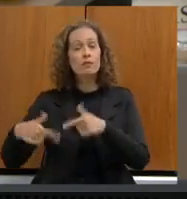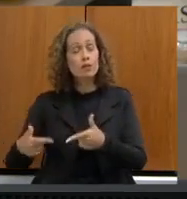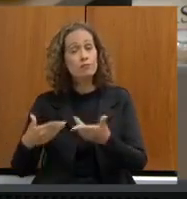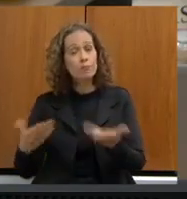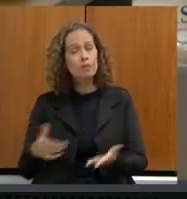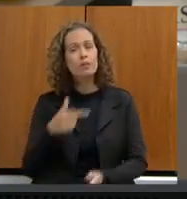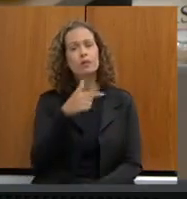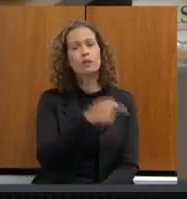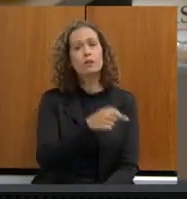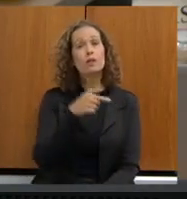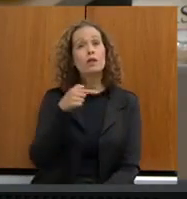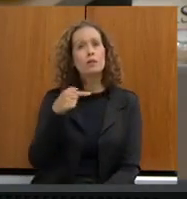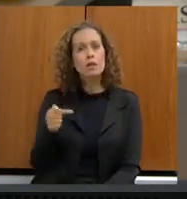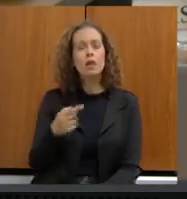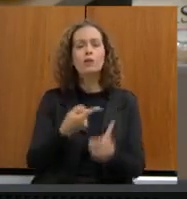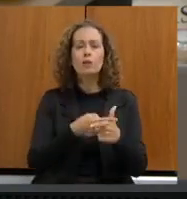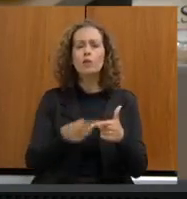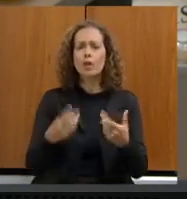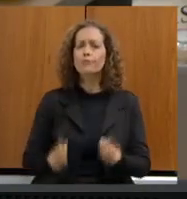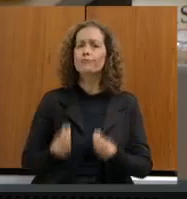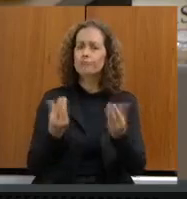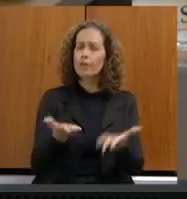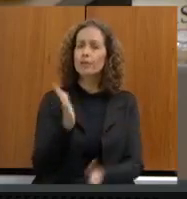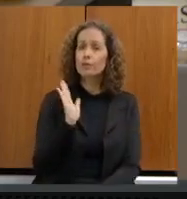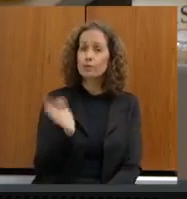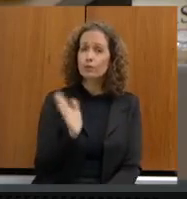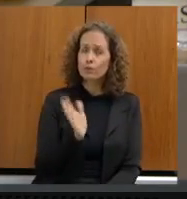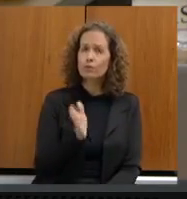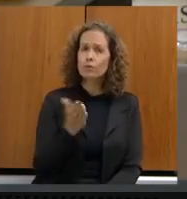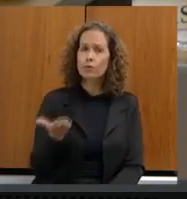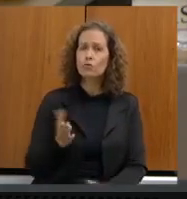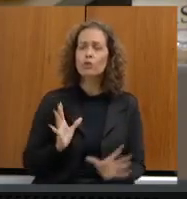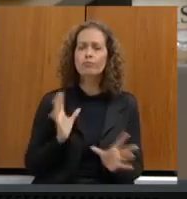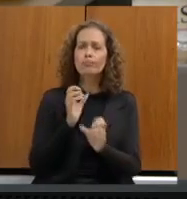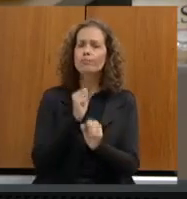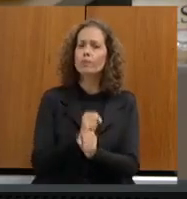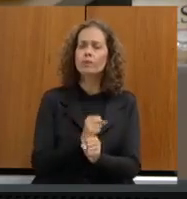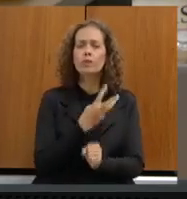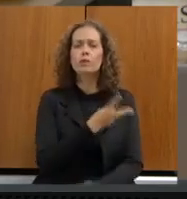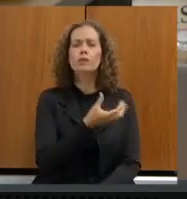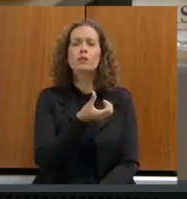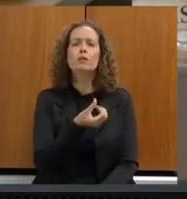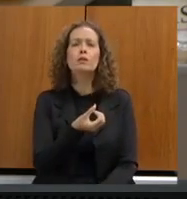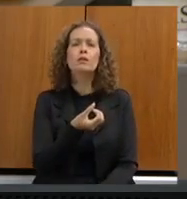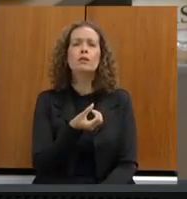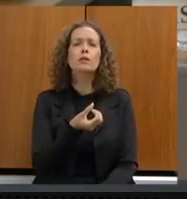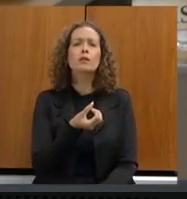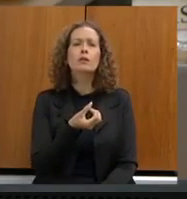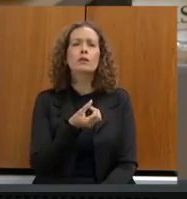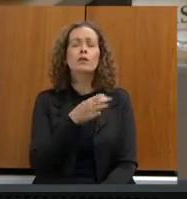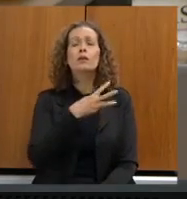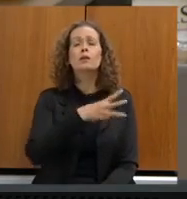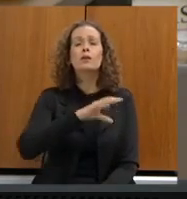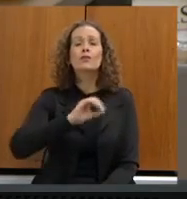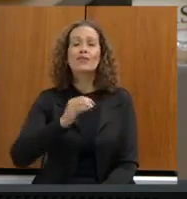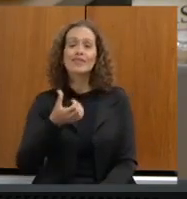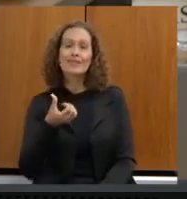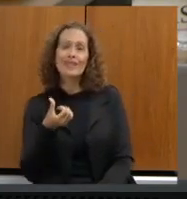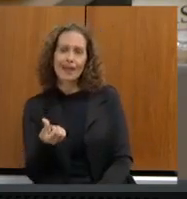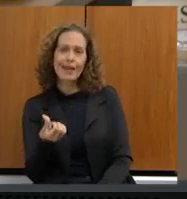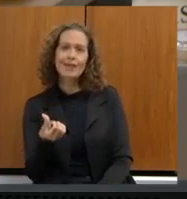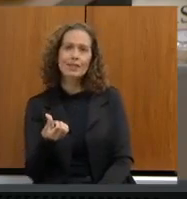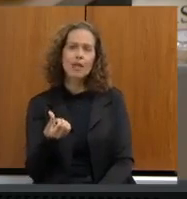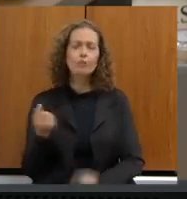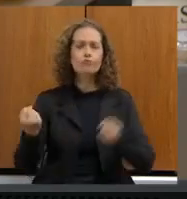aí ó 77 caminhonete já foram entregues nessa nessa 306 viaturas aquela da Palio Weekend e